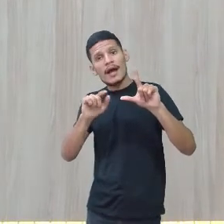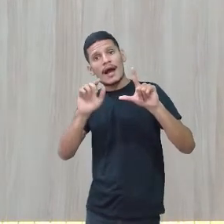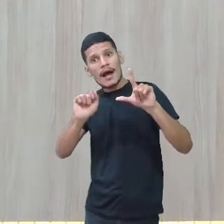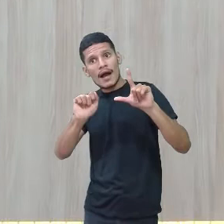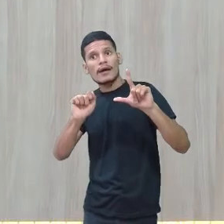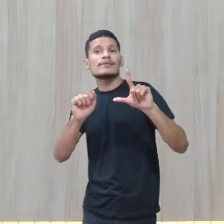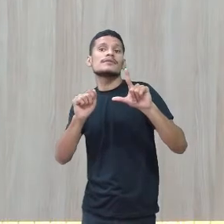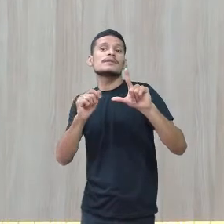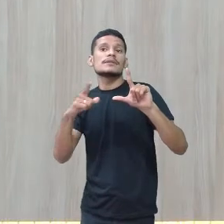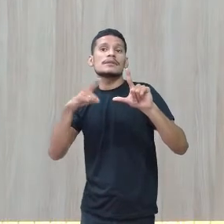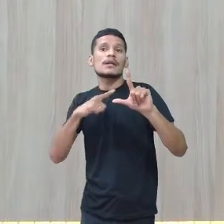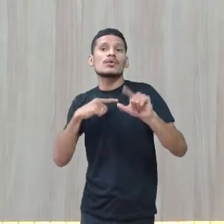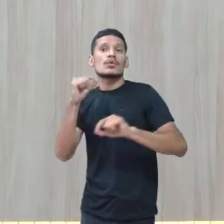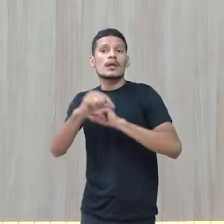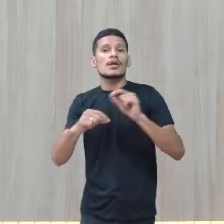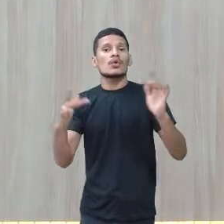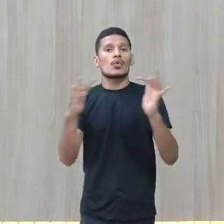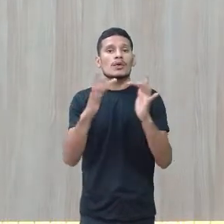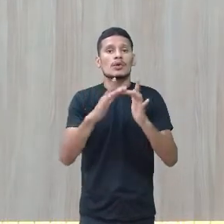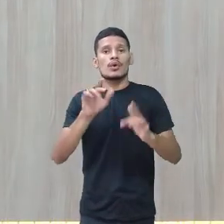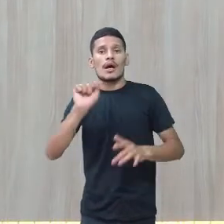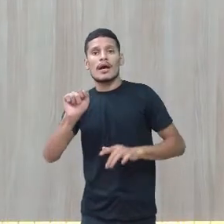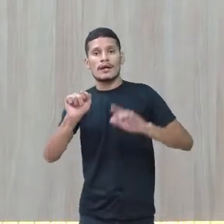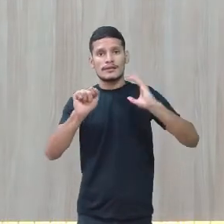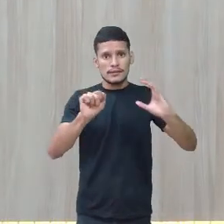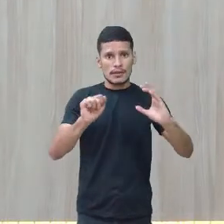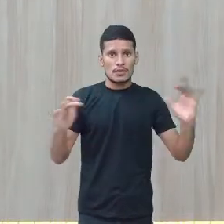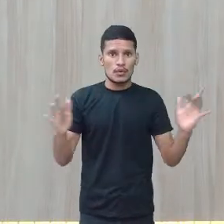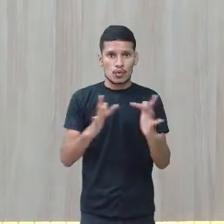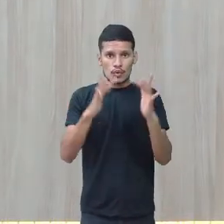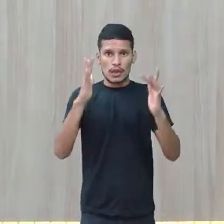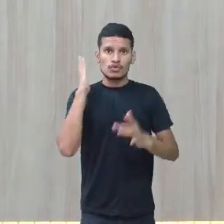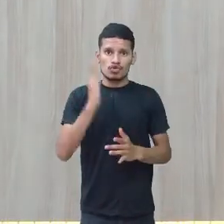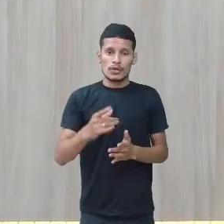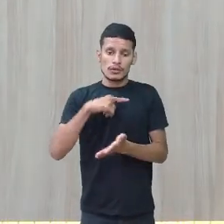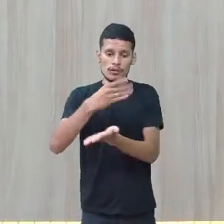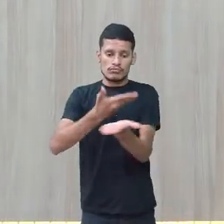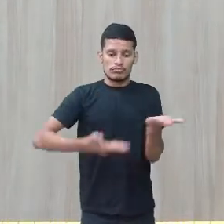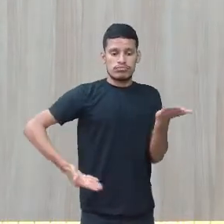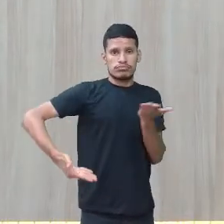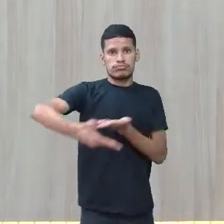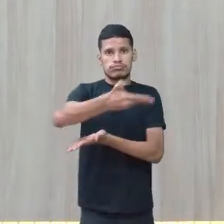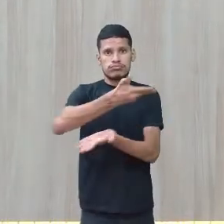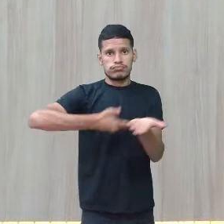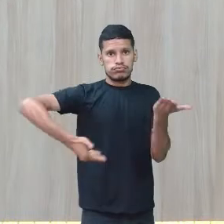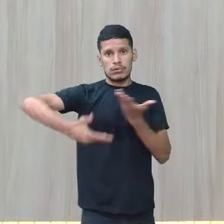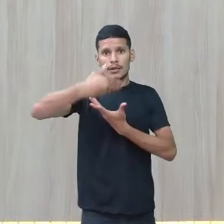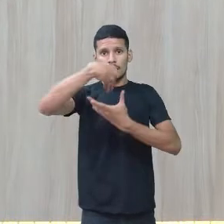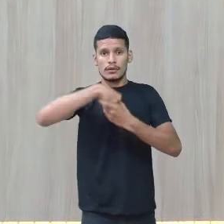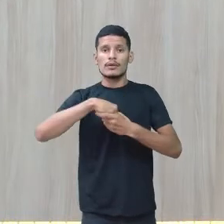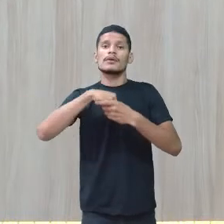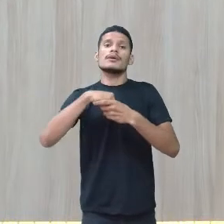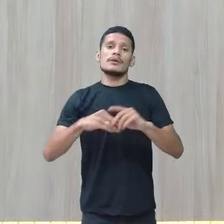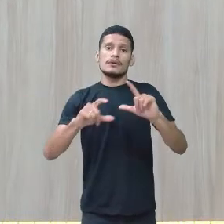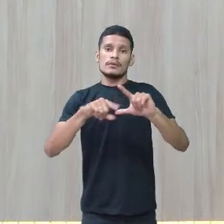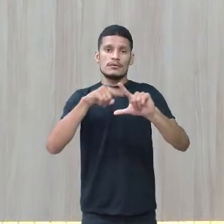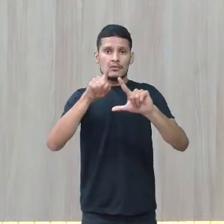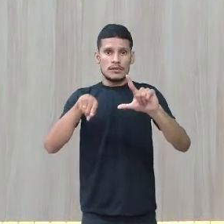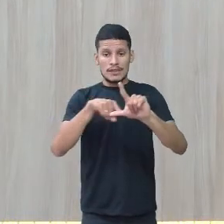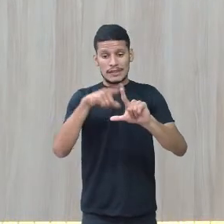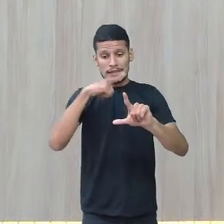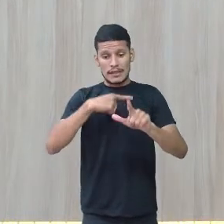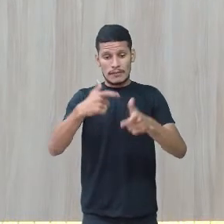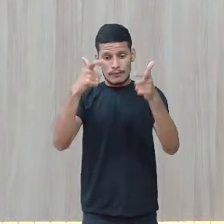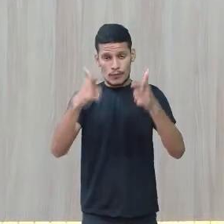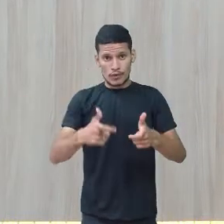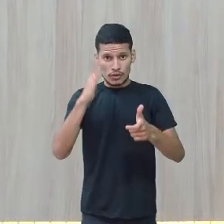e com o ângulo C aqui no cantinho também. Então, a gente consegue relacionar os elementos dentro do triângulo de acordo com essa posição que